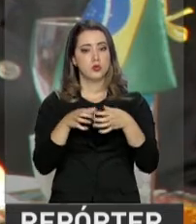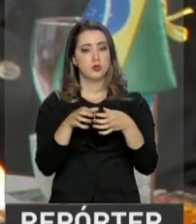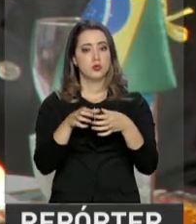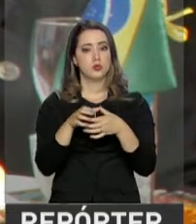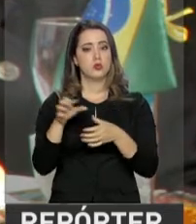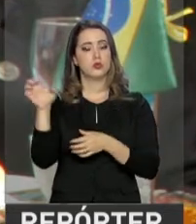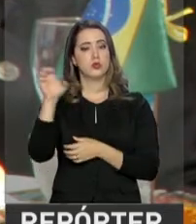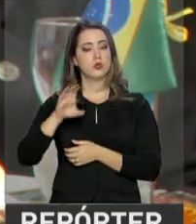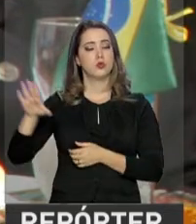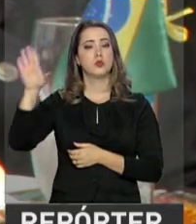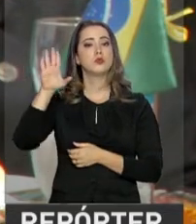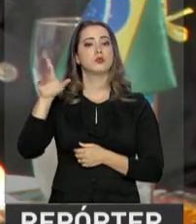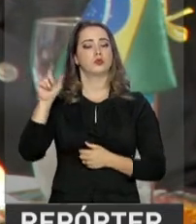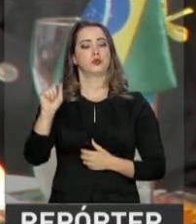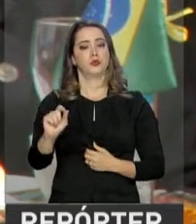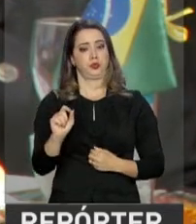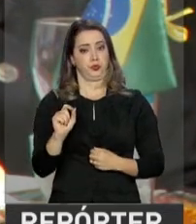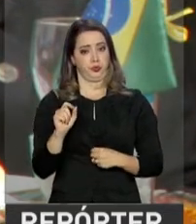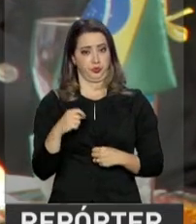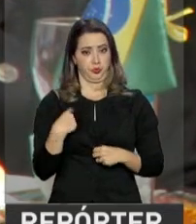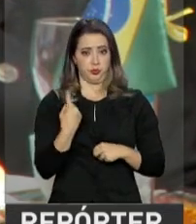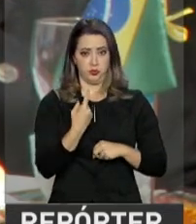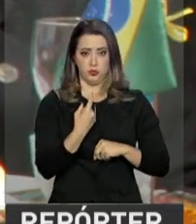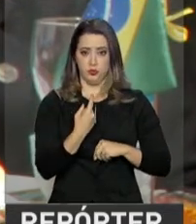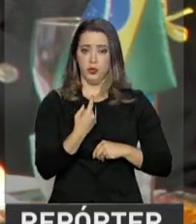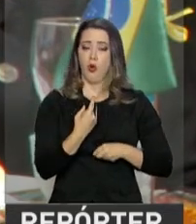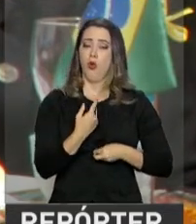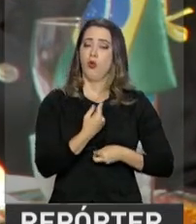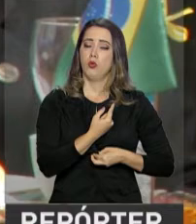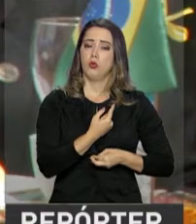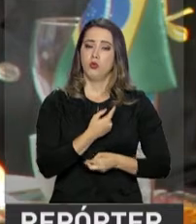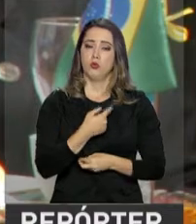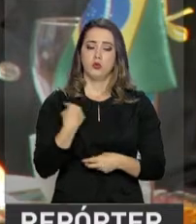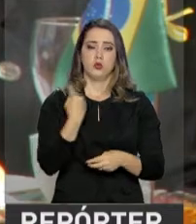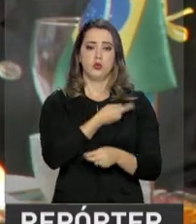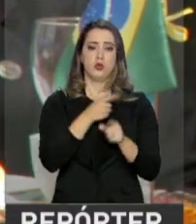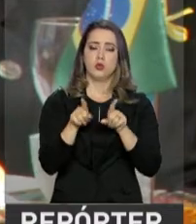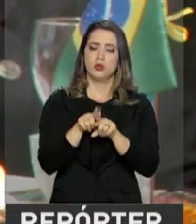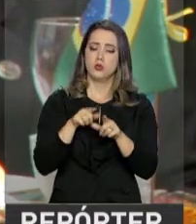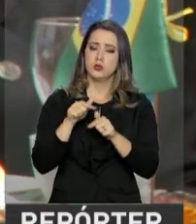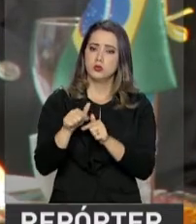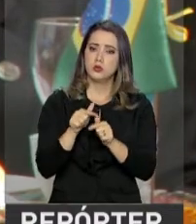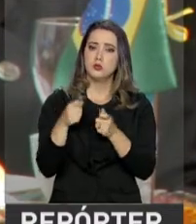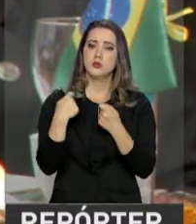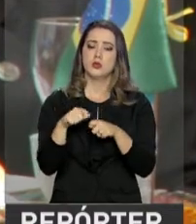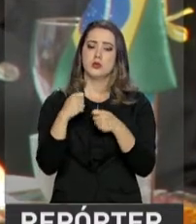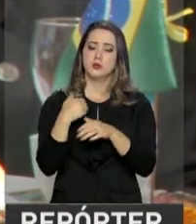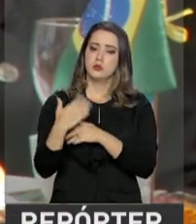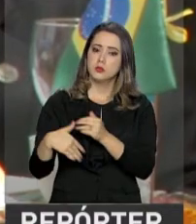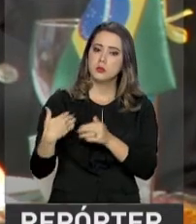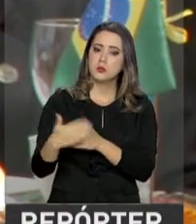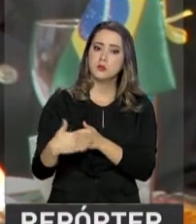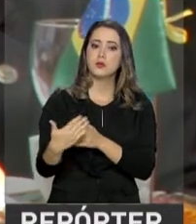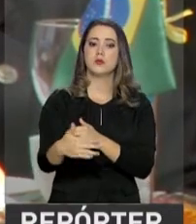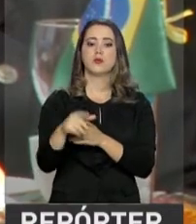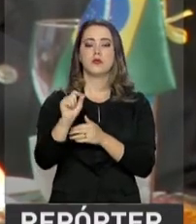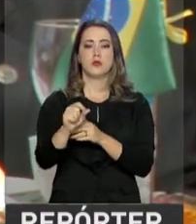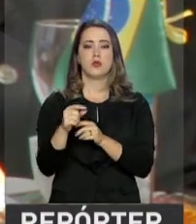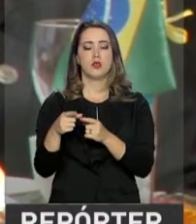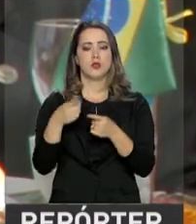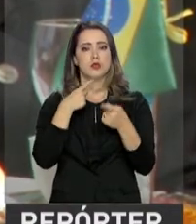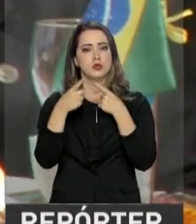abertura para o mundo fecharam na porta agora significa que impedir a o caminho das negociações